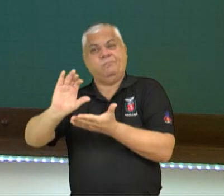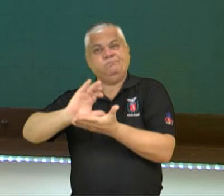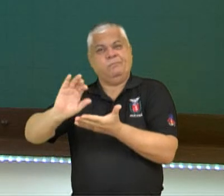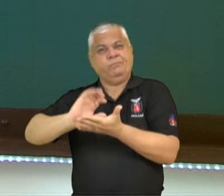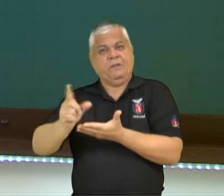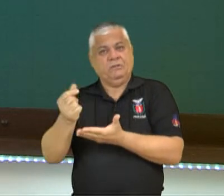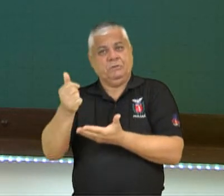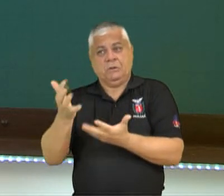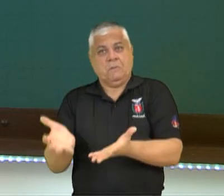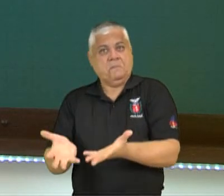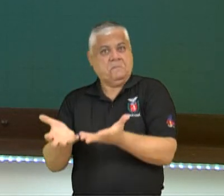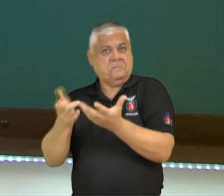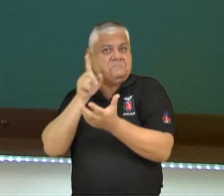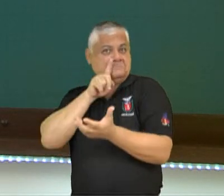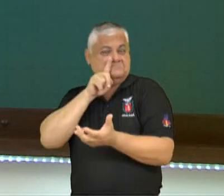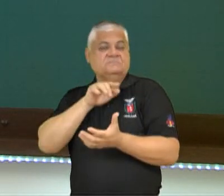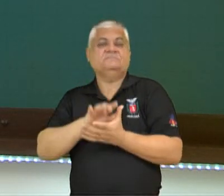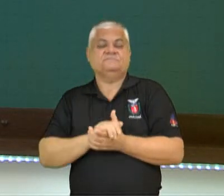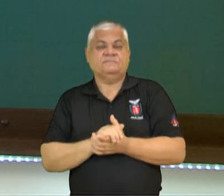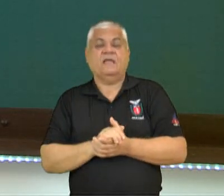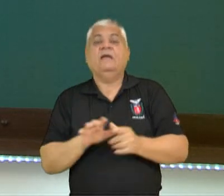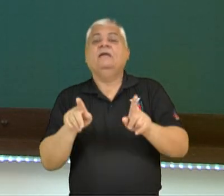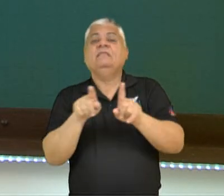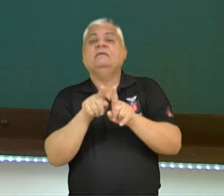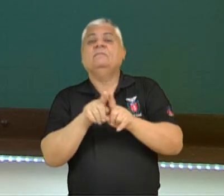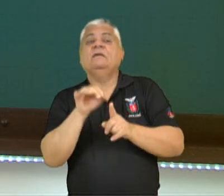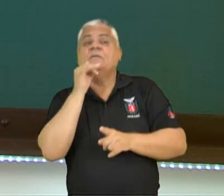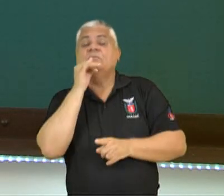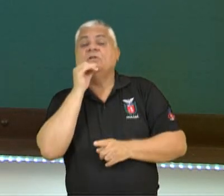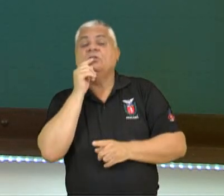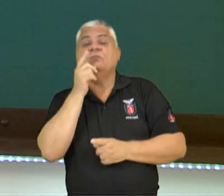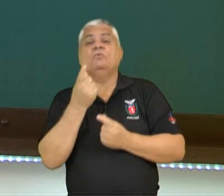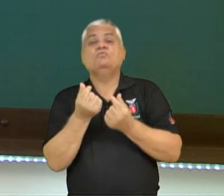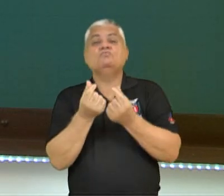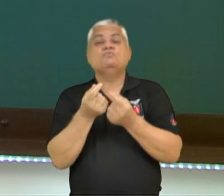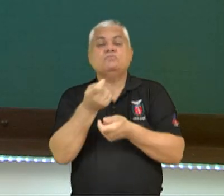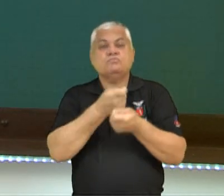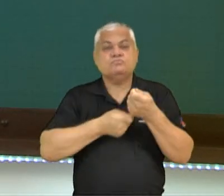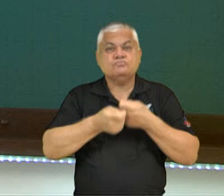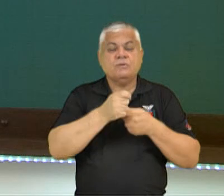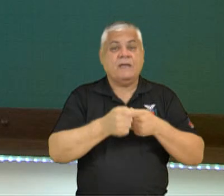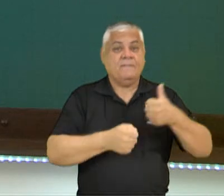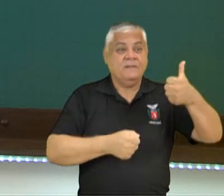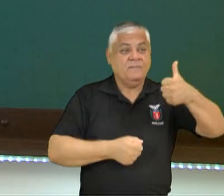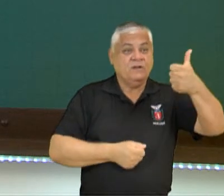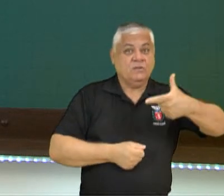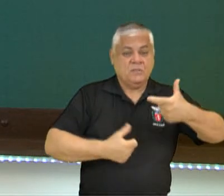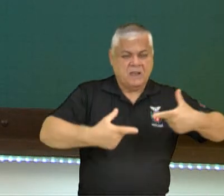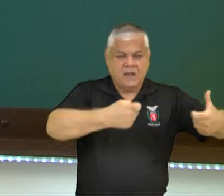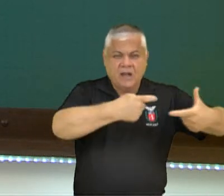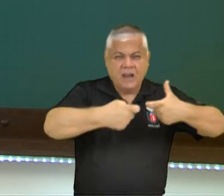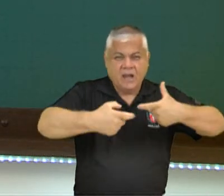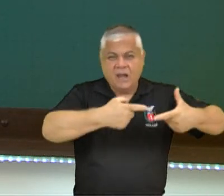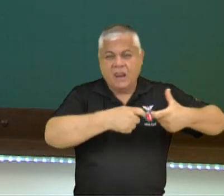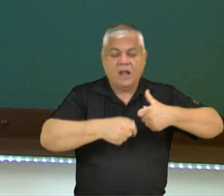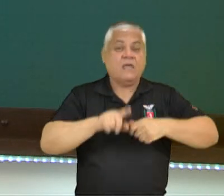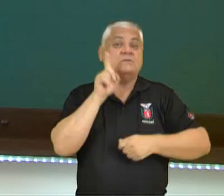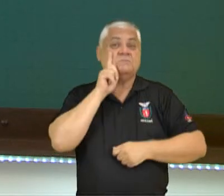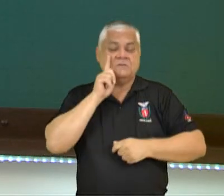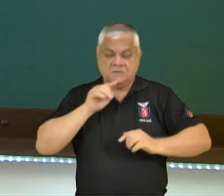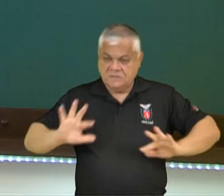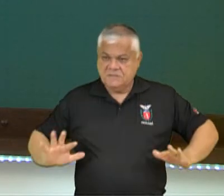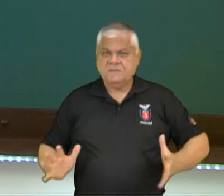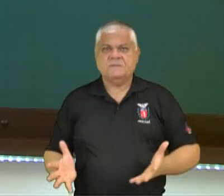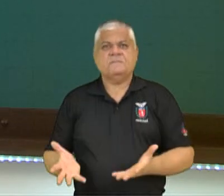Estados Unidos da América. E também grande crescimento econômico após a Primeira e a Segunda Guerras Mundiais. Sabemos que os Estados Unidos